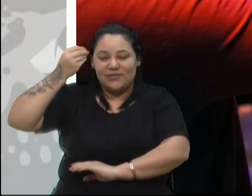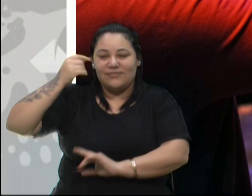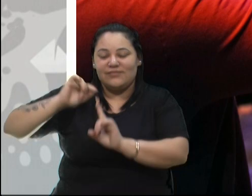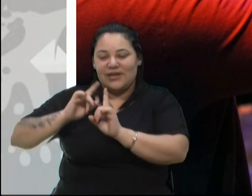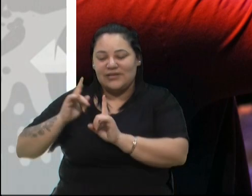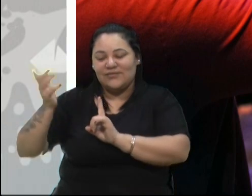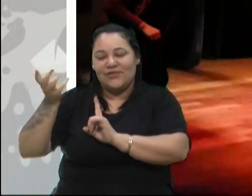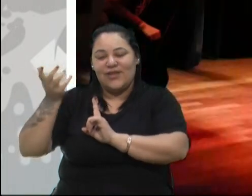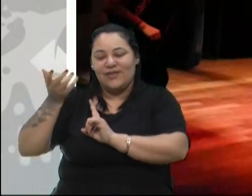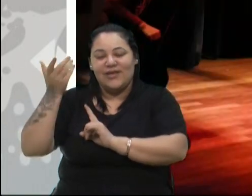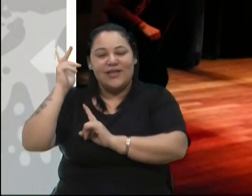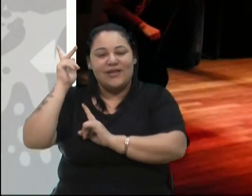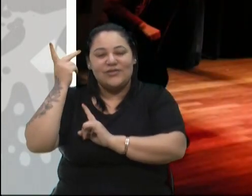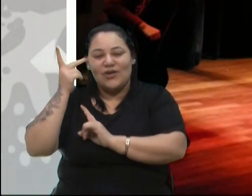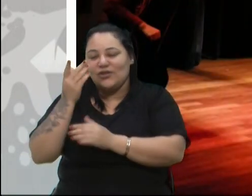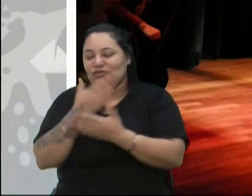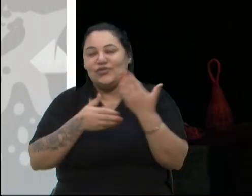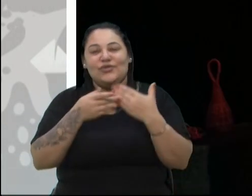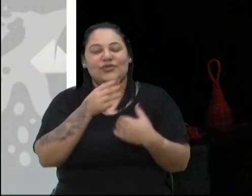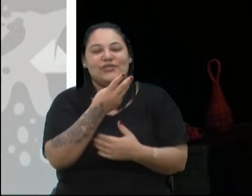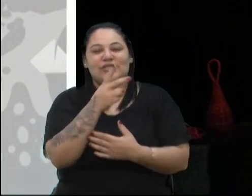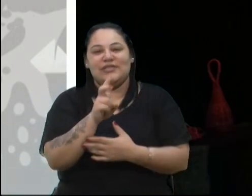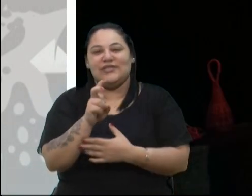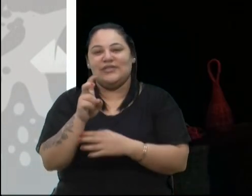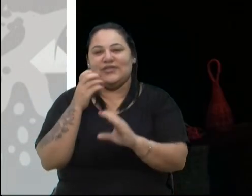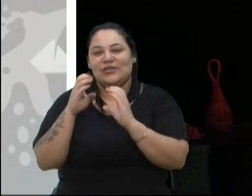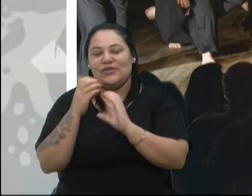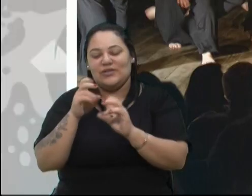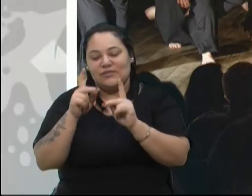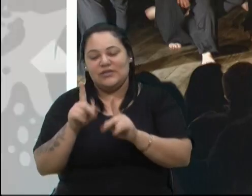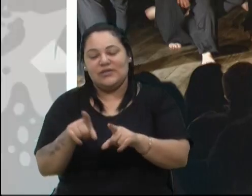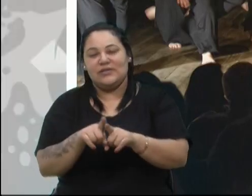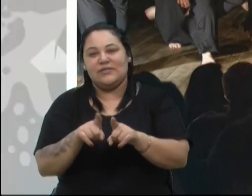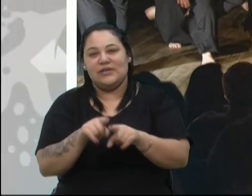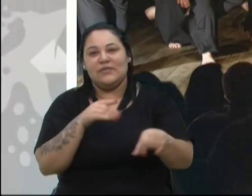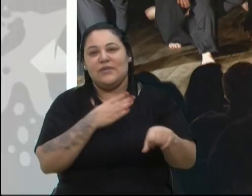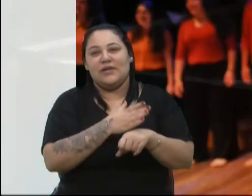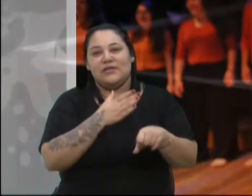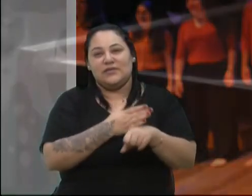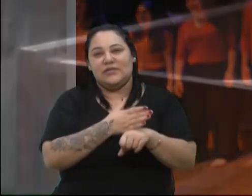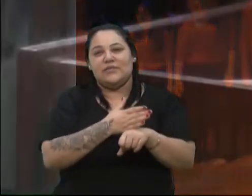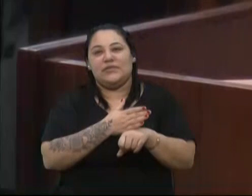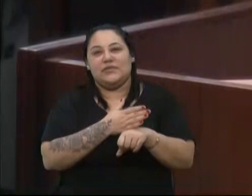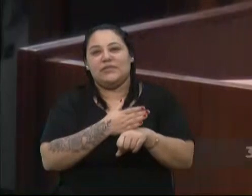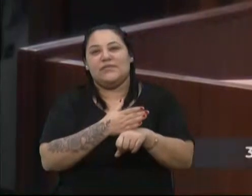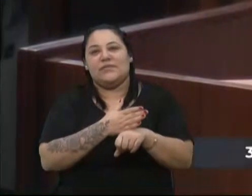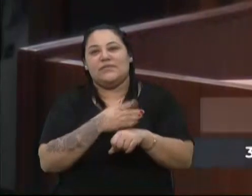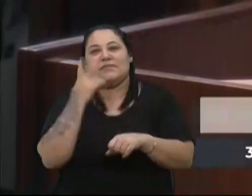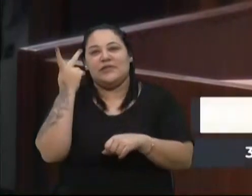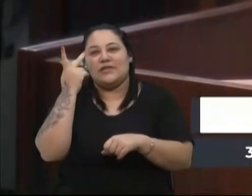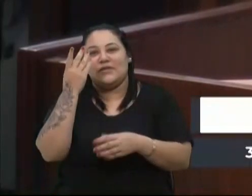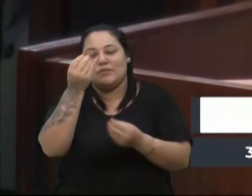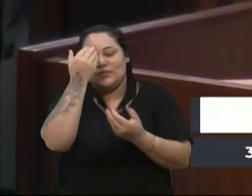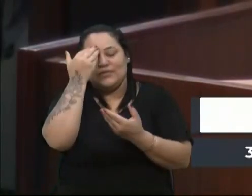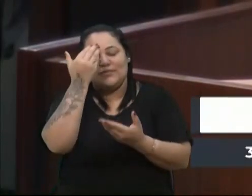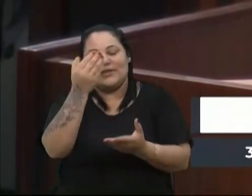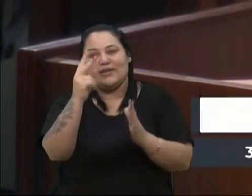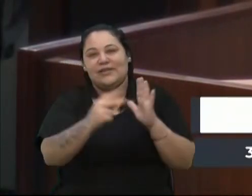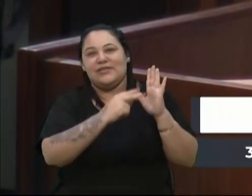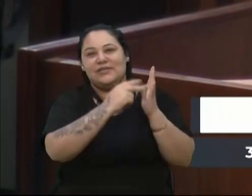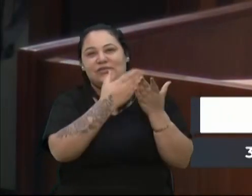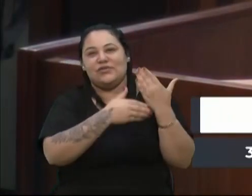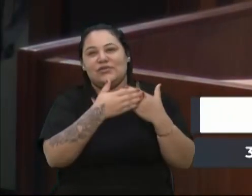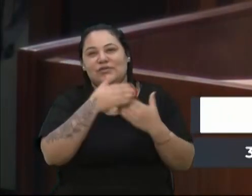de todos os outros 35 cantores e muitos além que já participaram dessa história. Obrigada pela atenção de